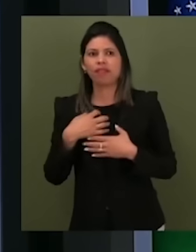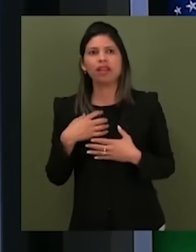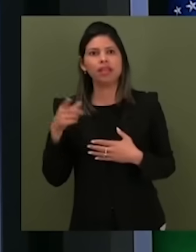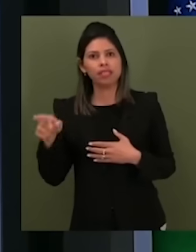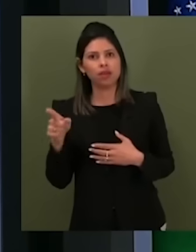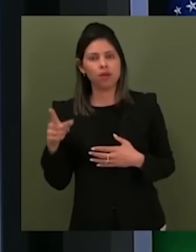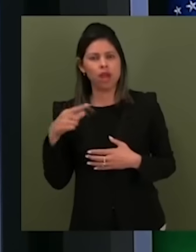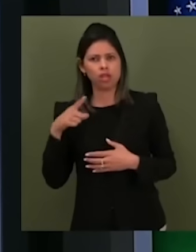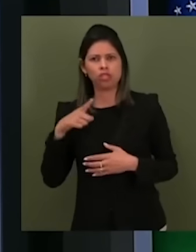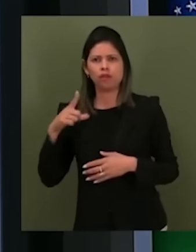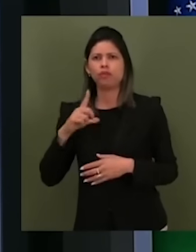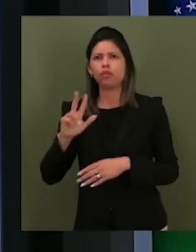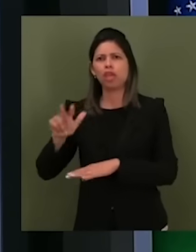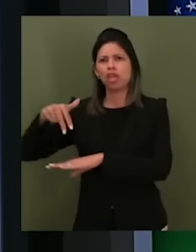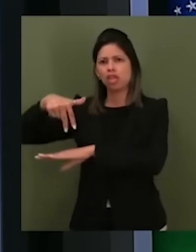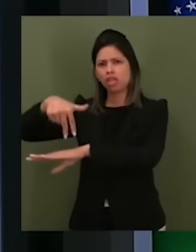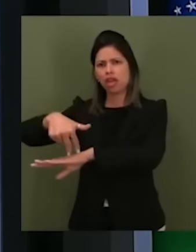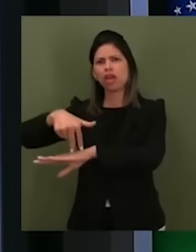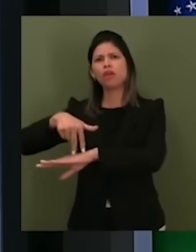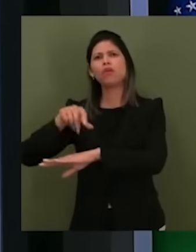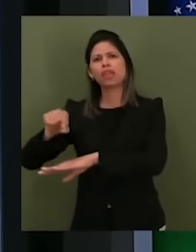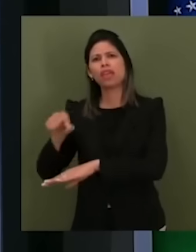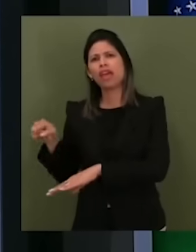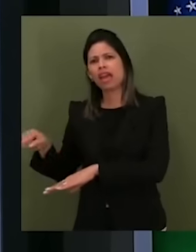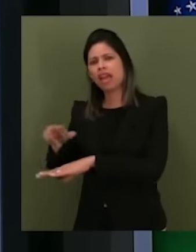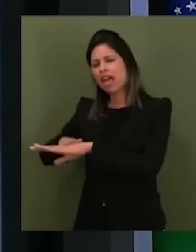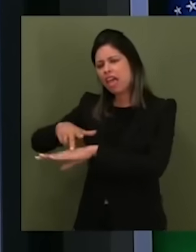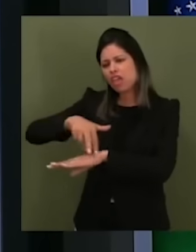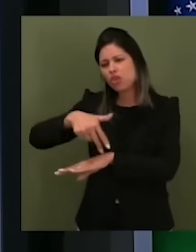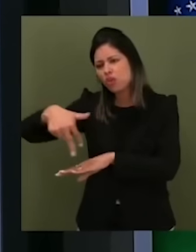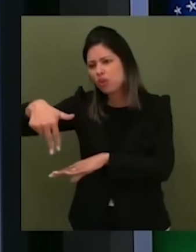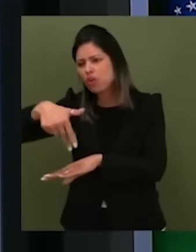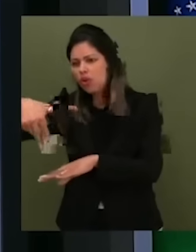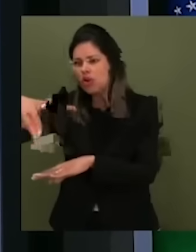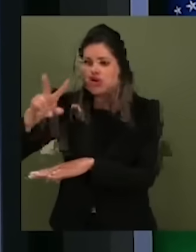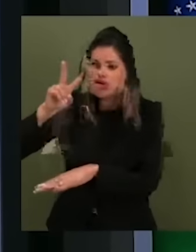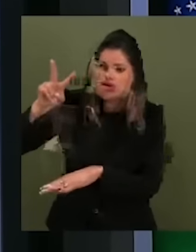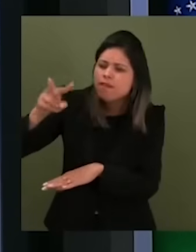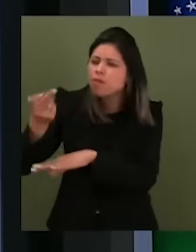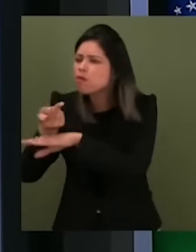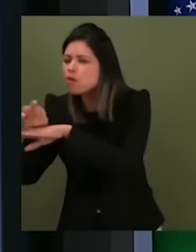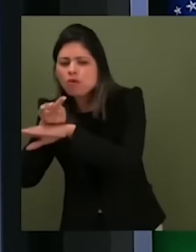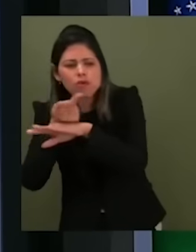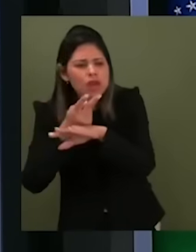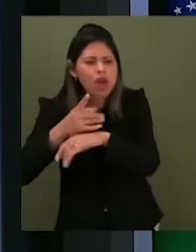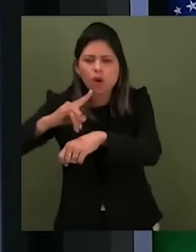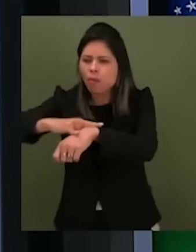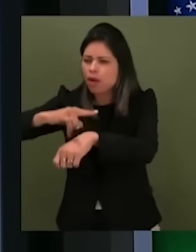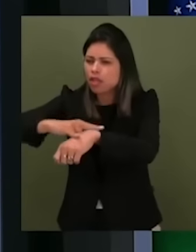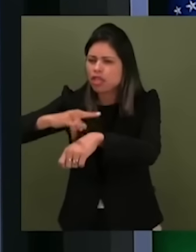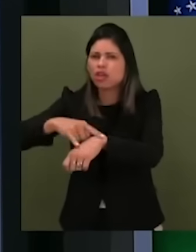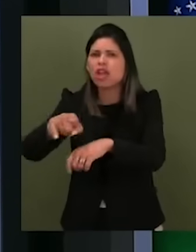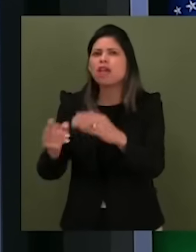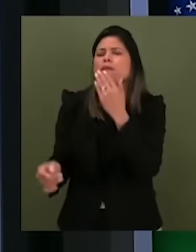Entraram armados. Mas ela teve compaixão de entrar no meio delas e ver os banheiros. E elas pediram para rezar o Pai